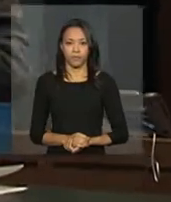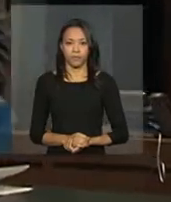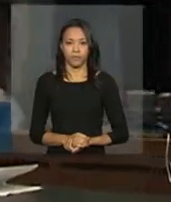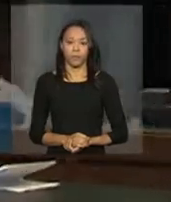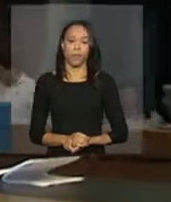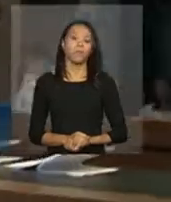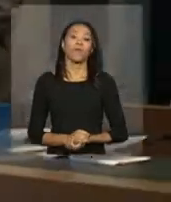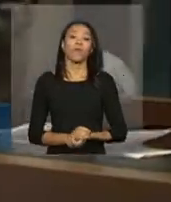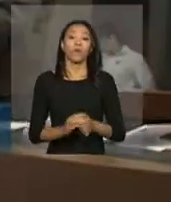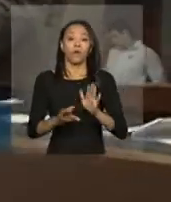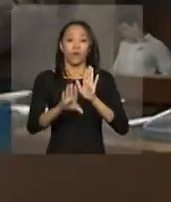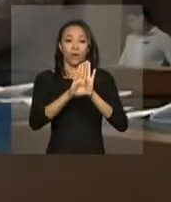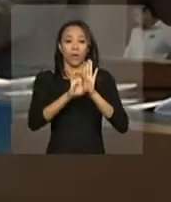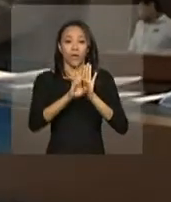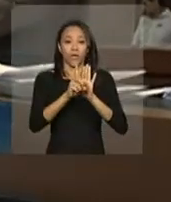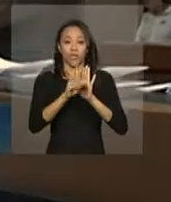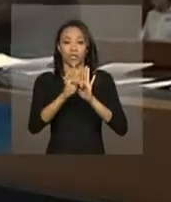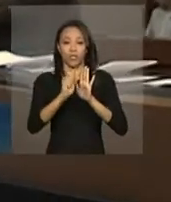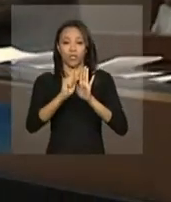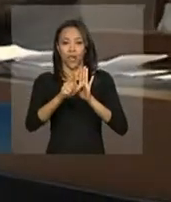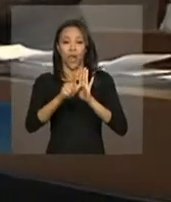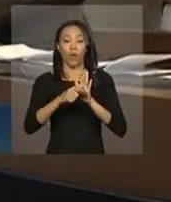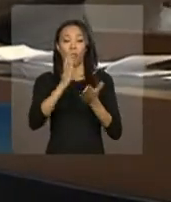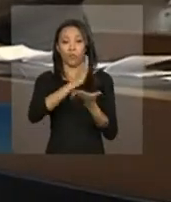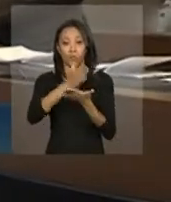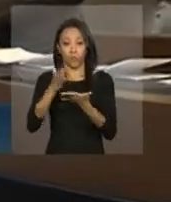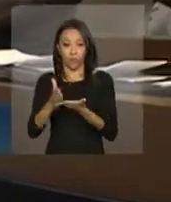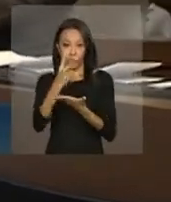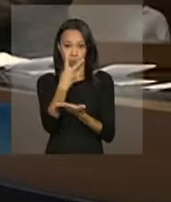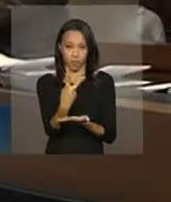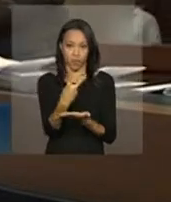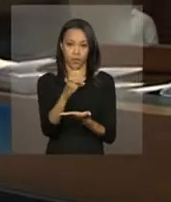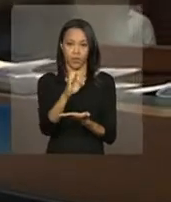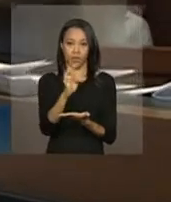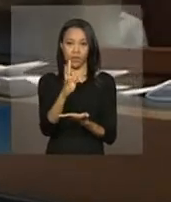o edital deste leilão prevê duas etapas